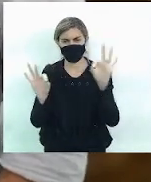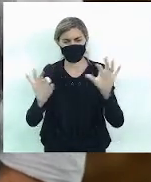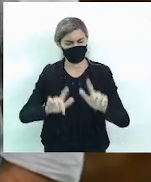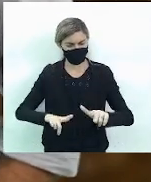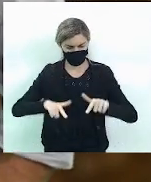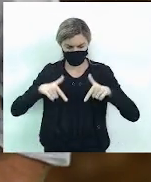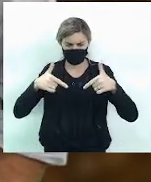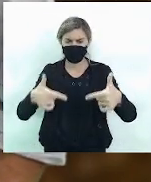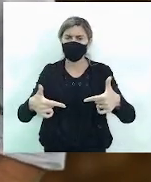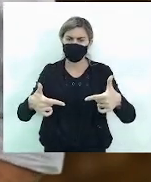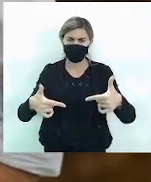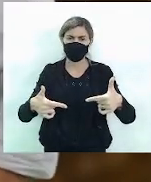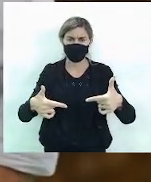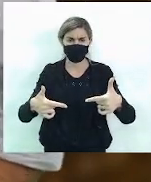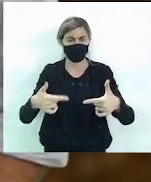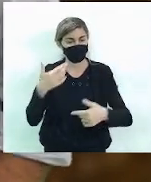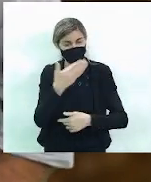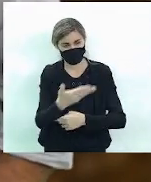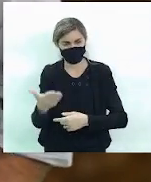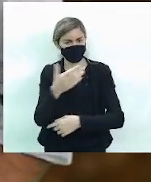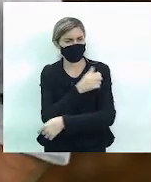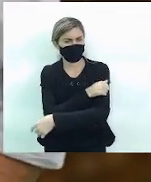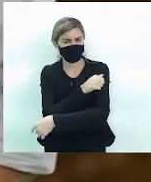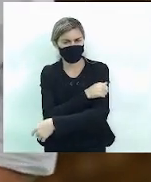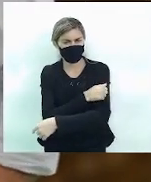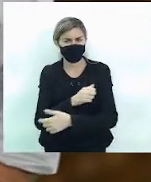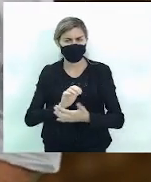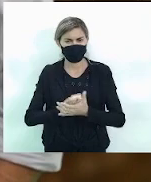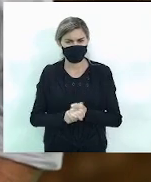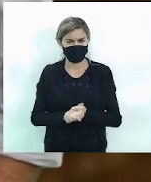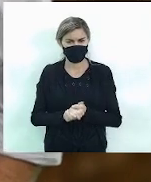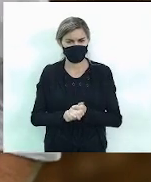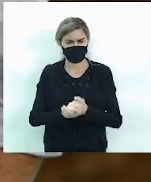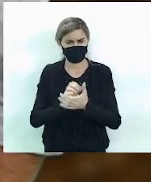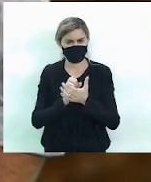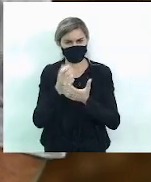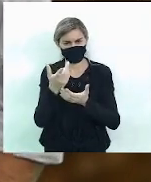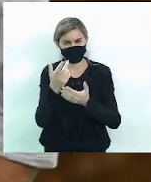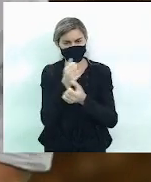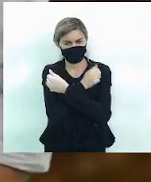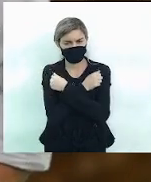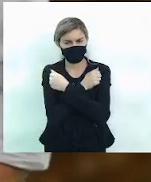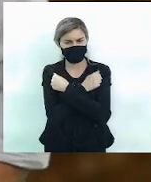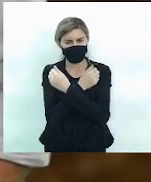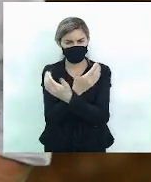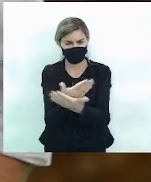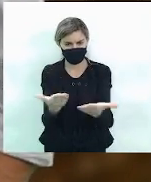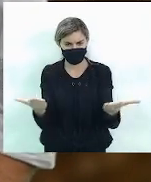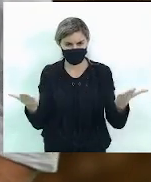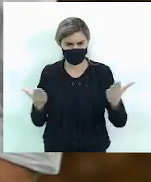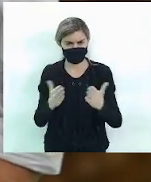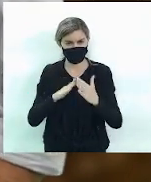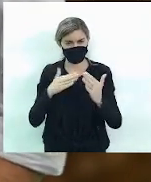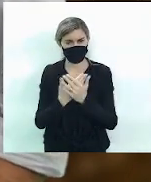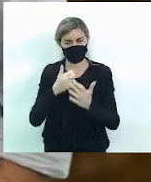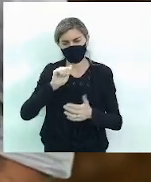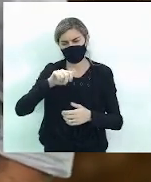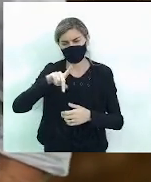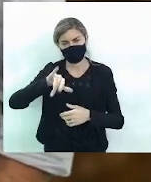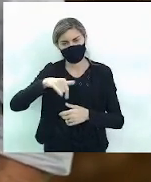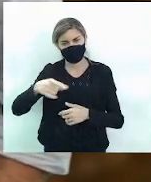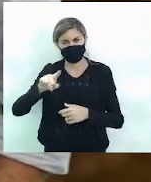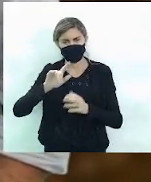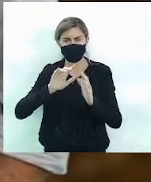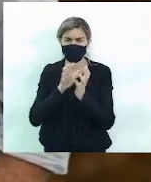iniciativa fantástica para o nosso aluno. Dar um abraço logo aos meus alunos lá da Escola de Aplicação do